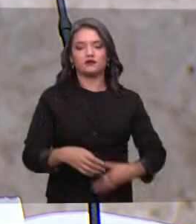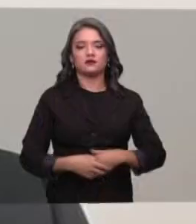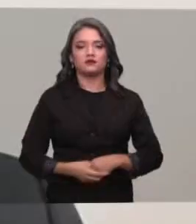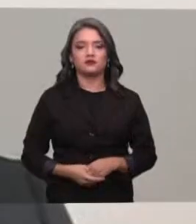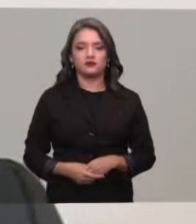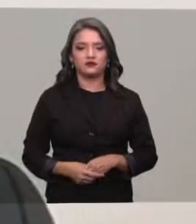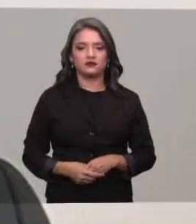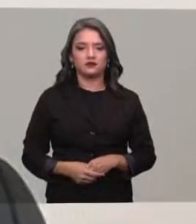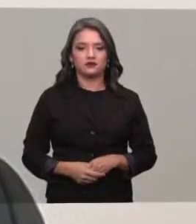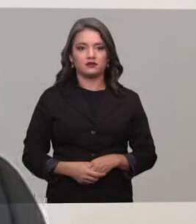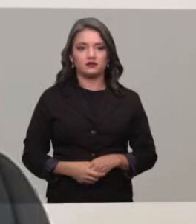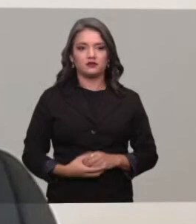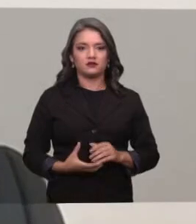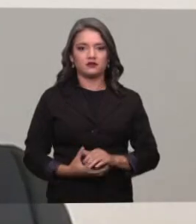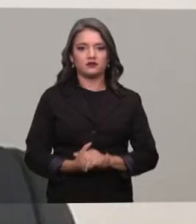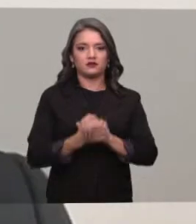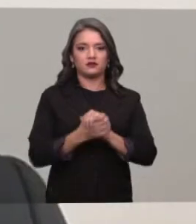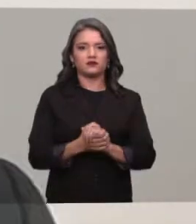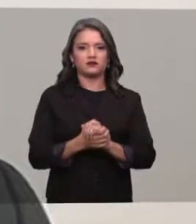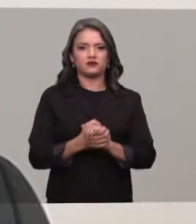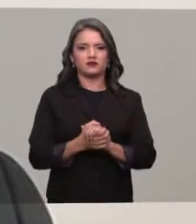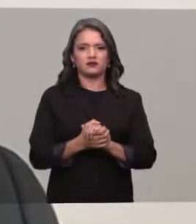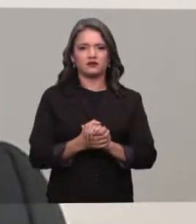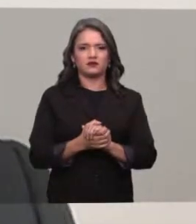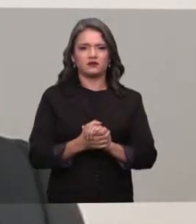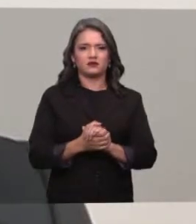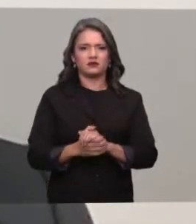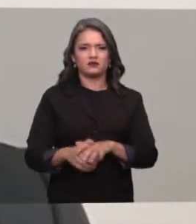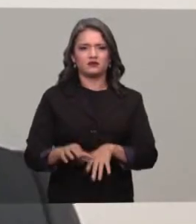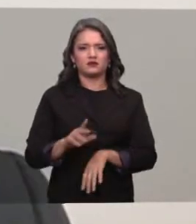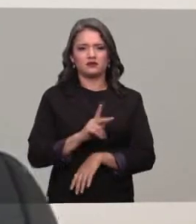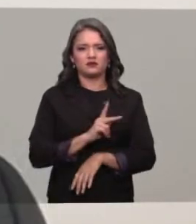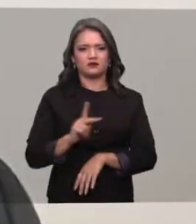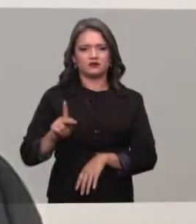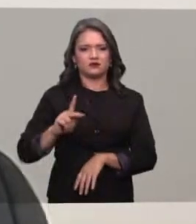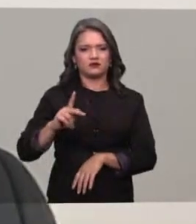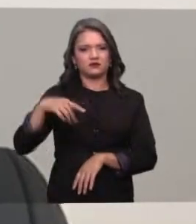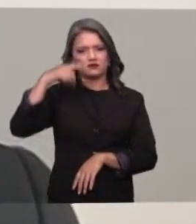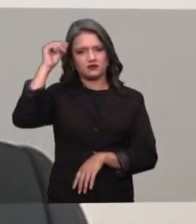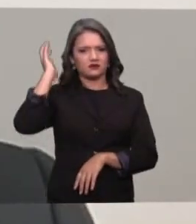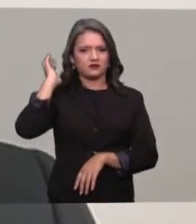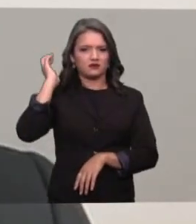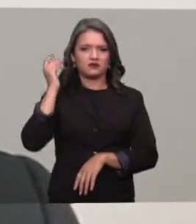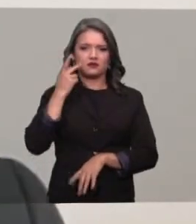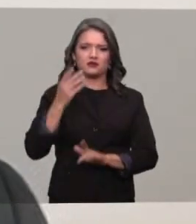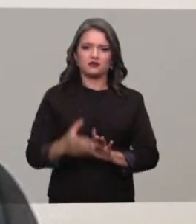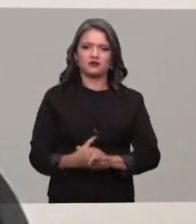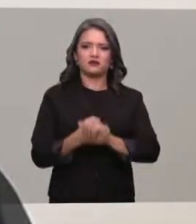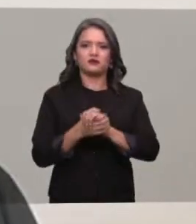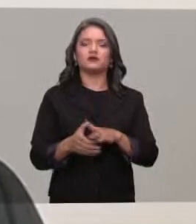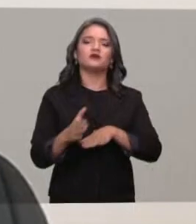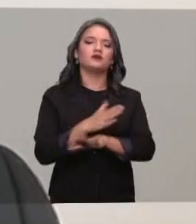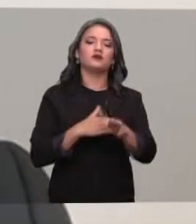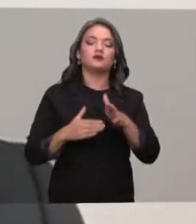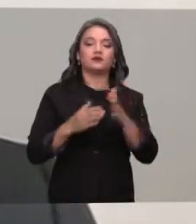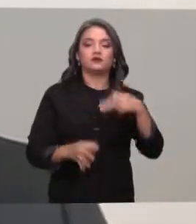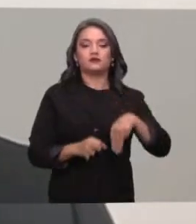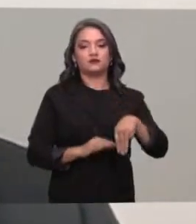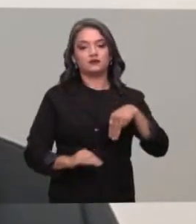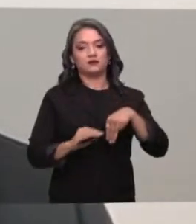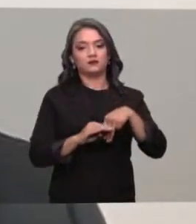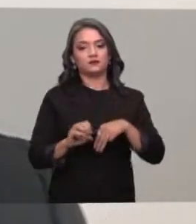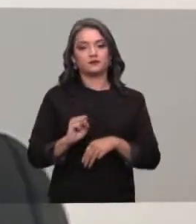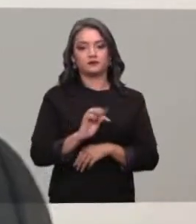Excelentíssima Presidente, Ministra Rosa Weber, saúdo na pessoa de Vossa Excelência os eminentes ministros deste egrégio